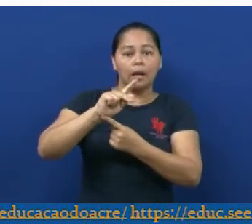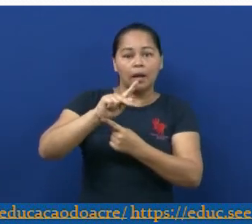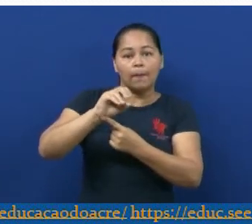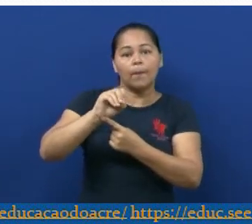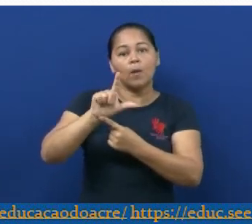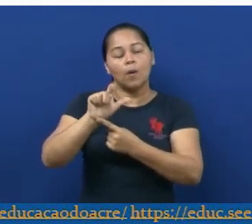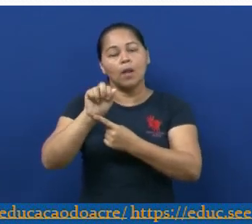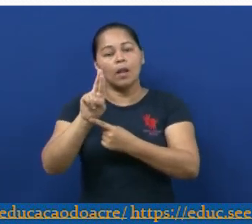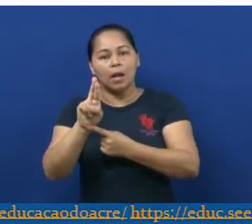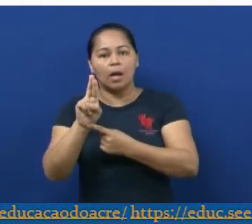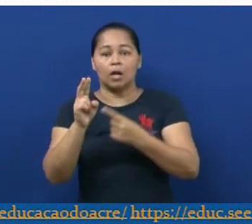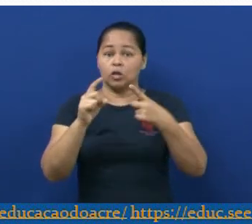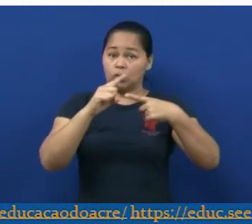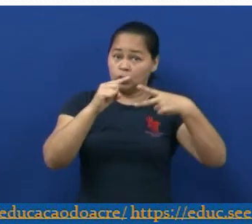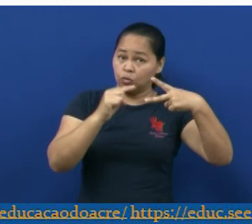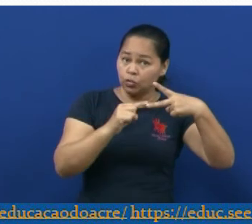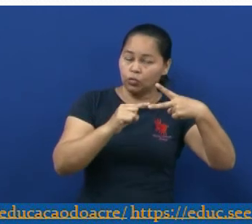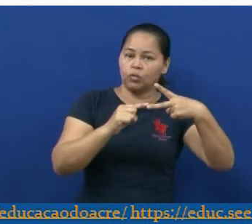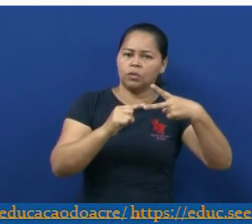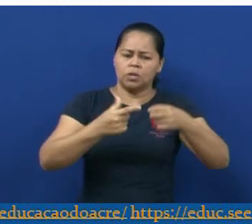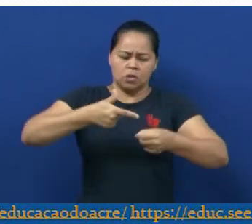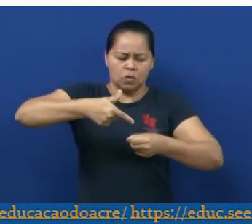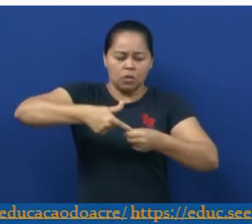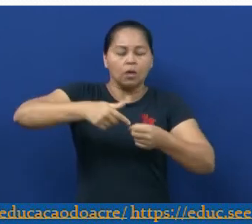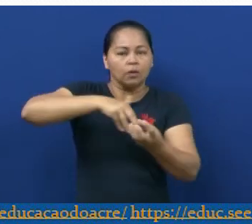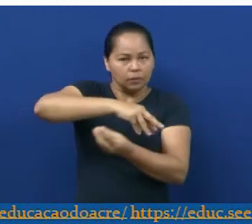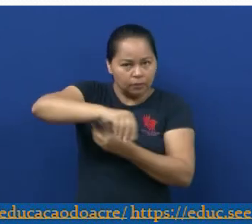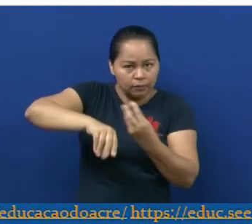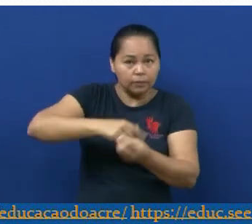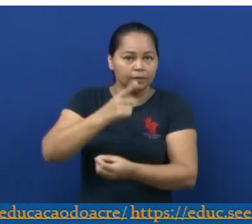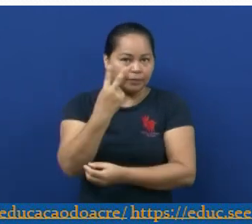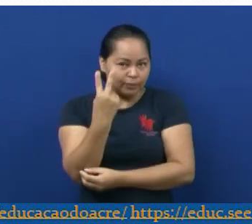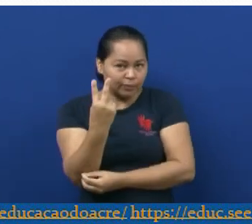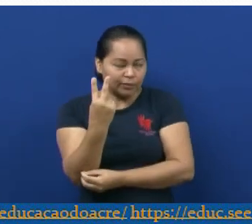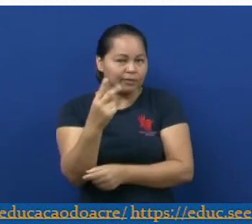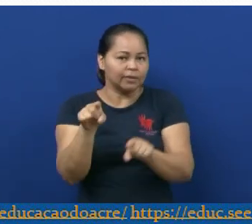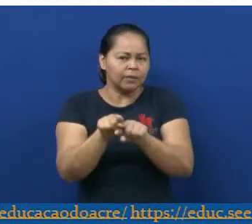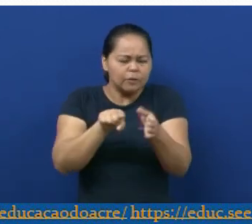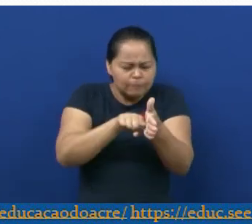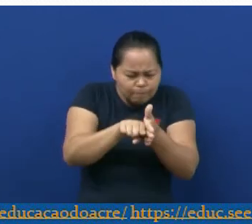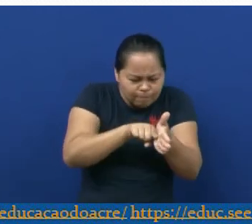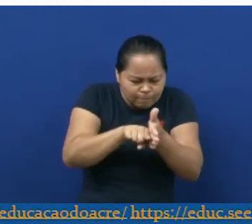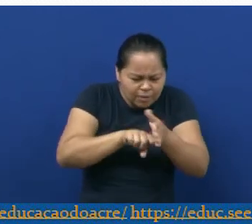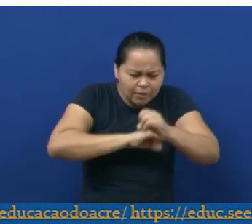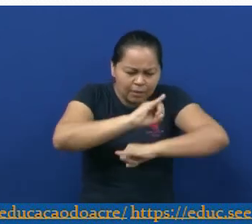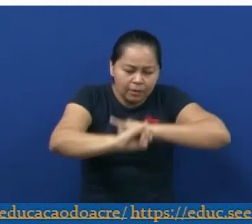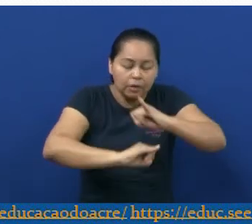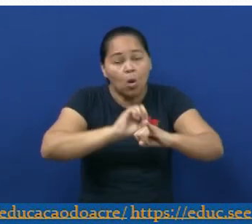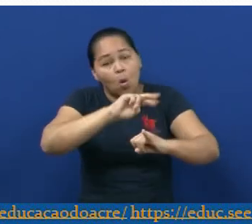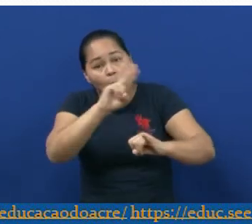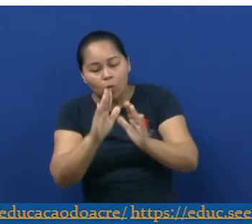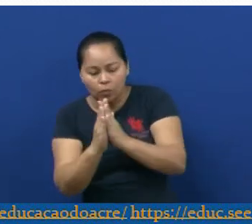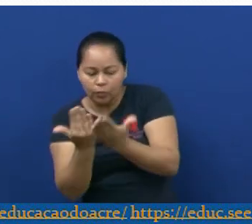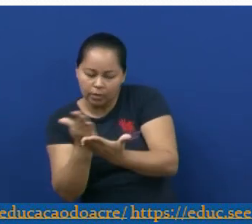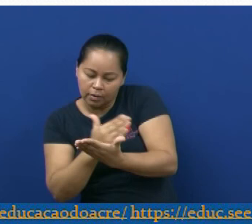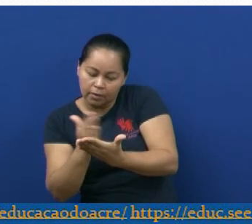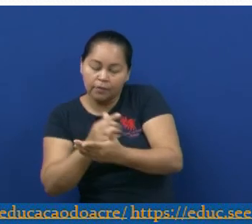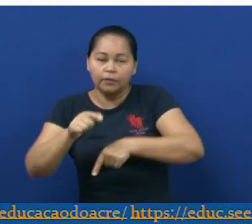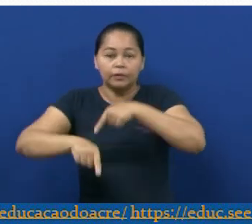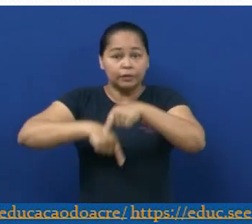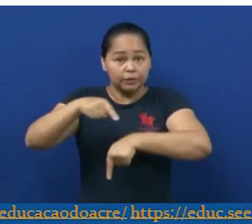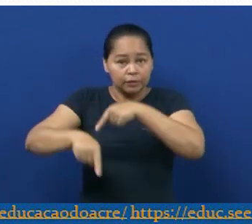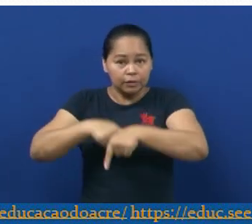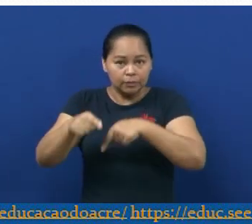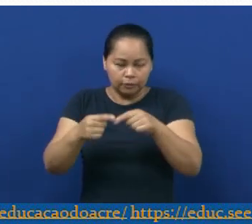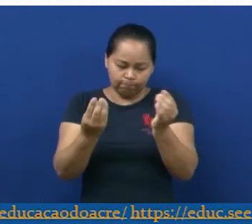álcool, sendo os dois compostos orgânicos e se misturam. Pesquisar na internet ou livros de química e elaborar